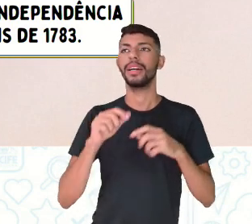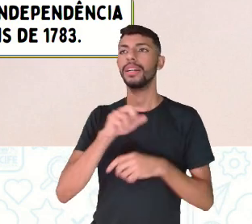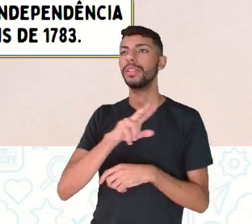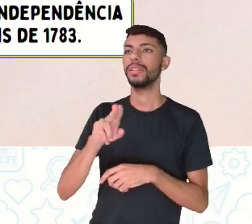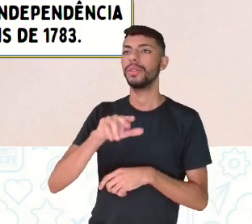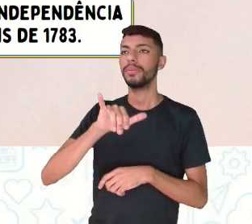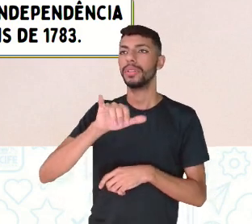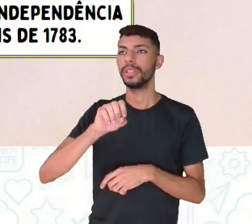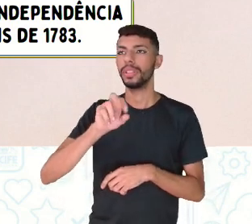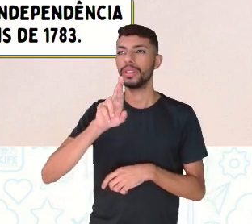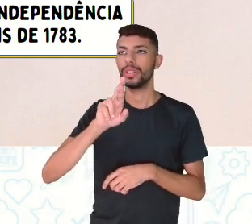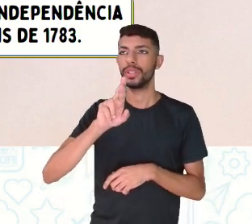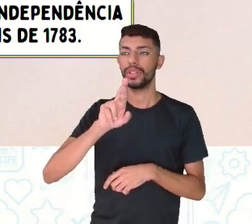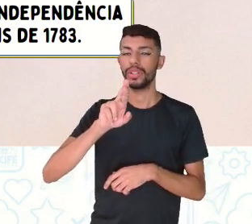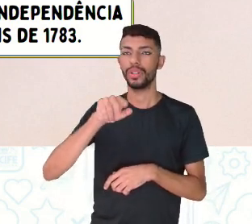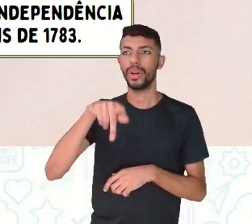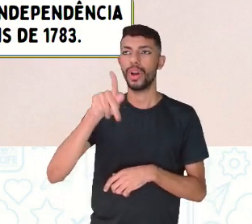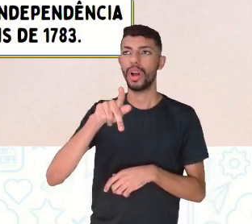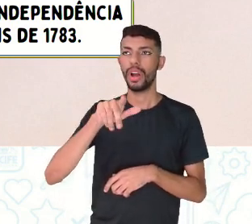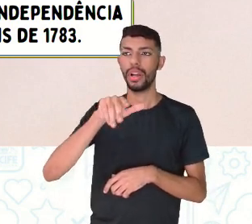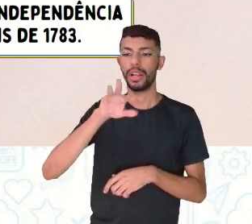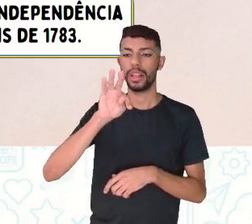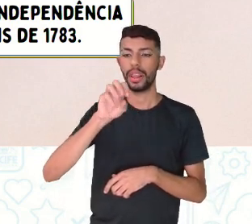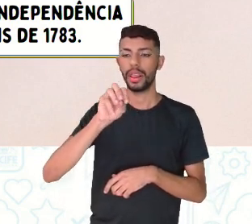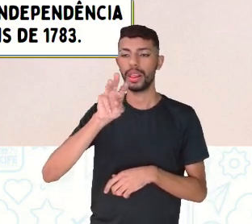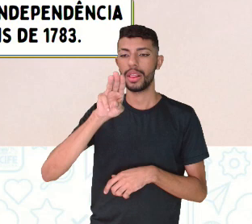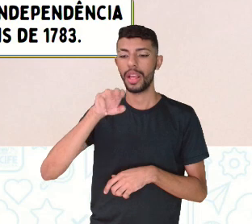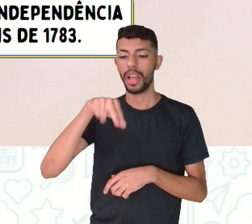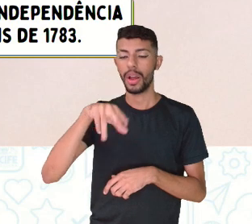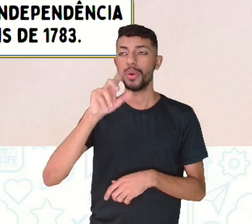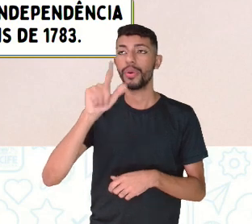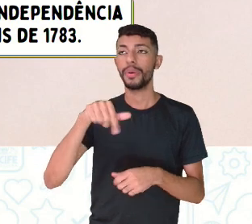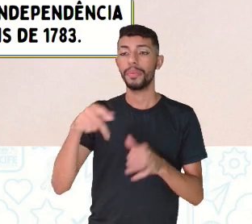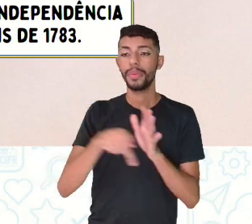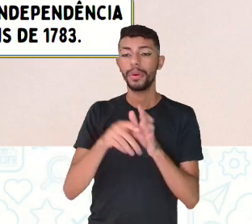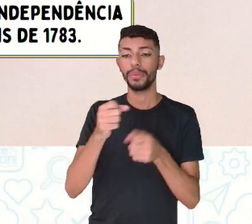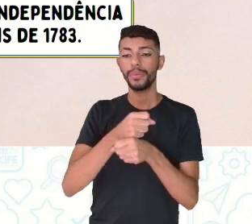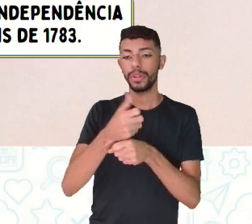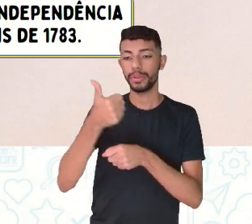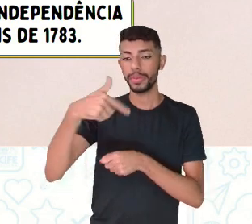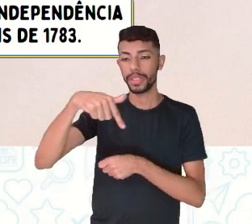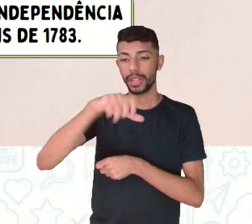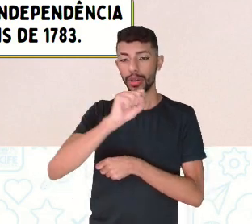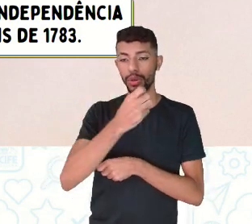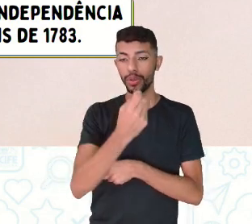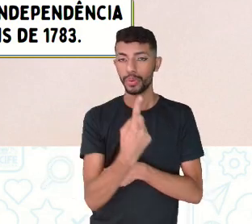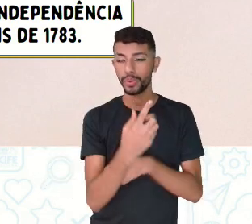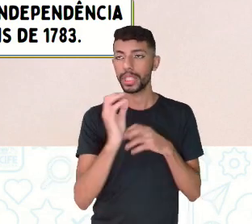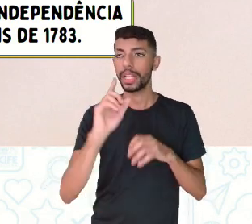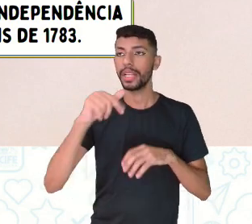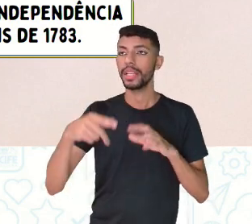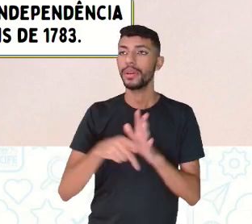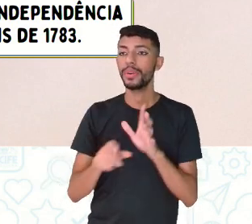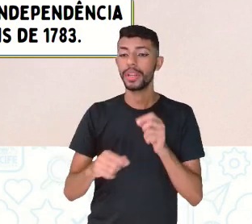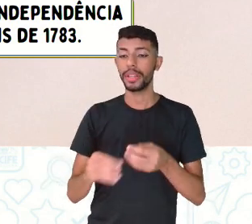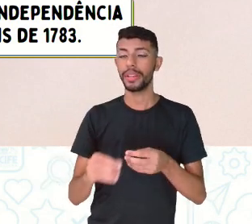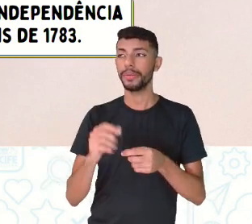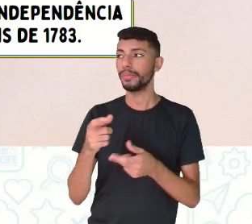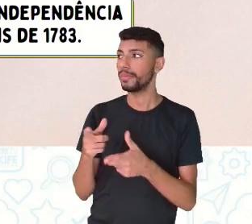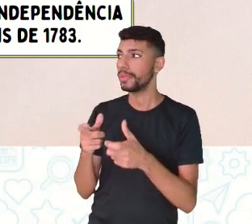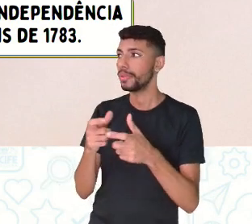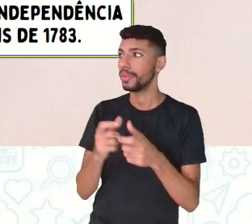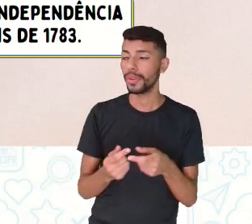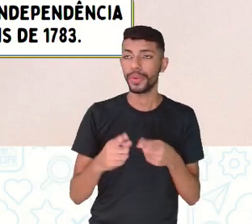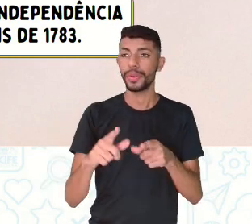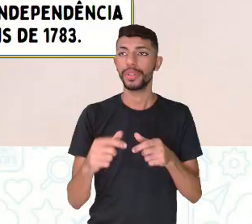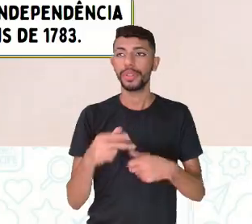Batalha de Yorktown, em 1781, que derrota os ingleses, né? Esses colonos aí,